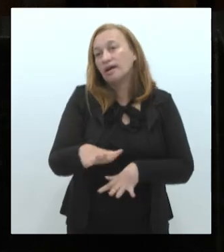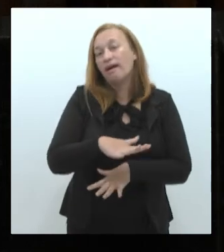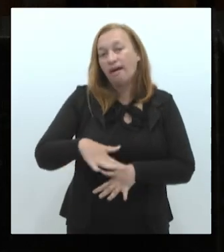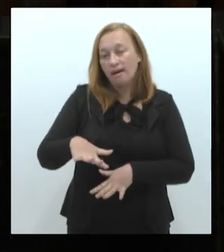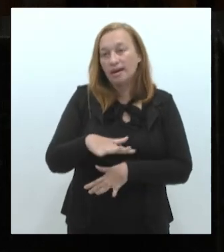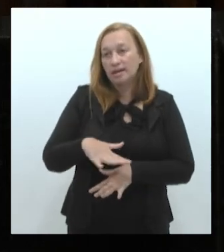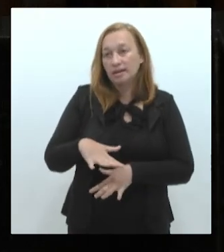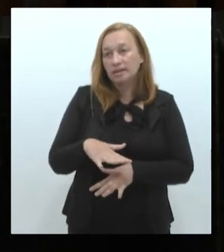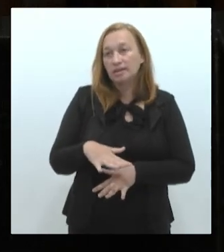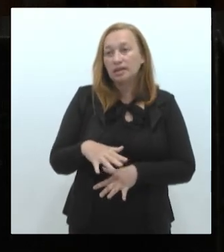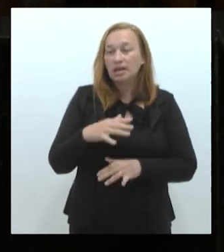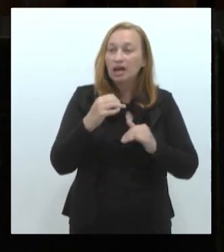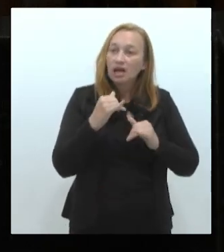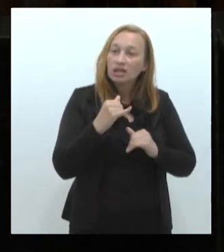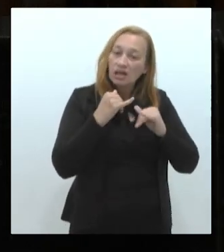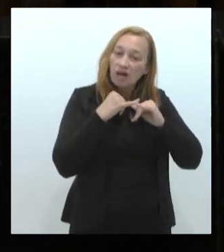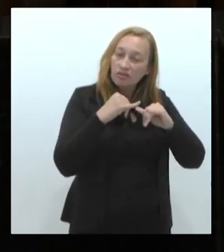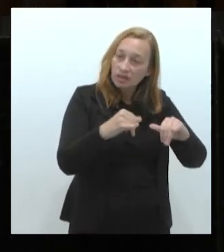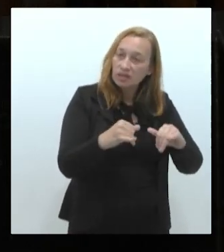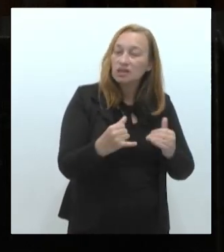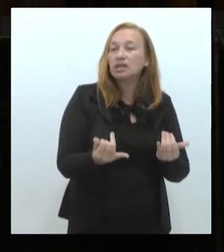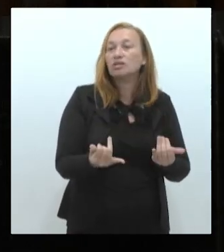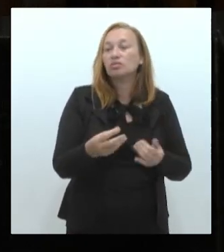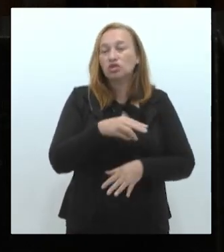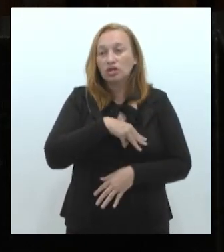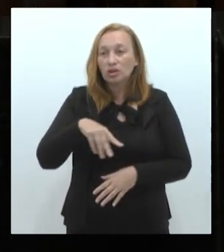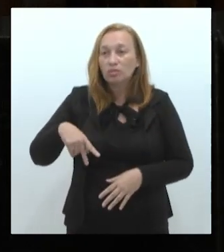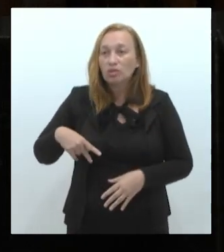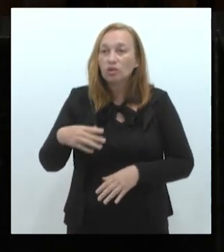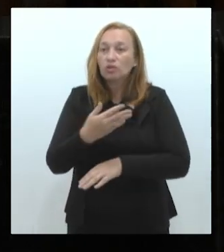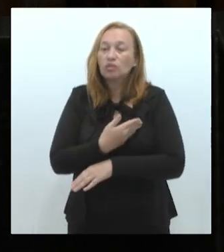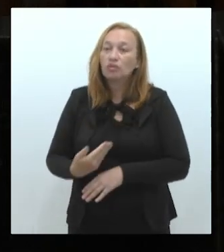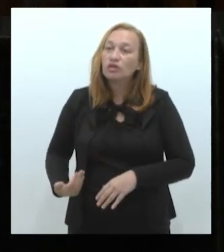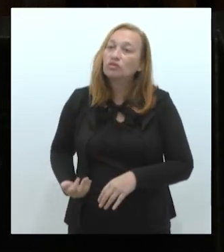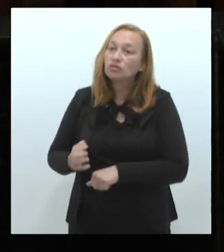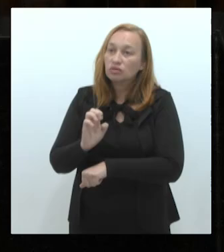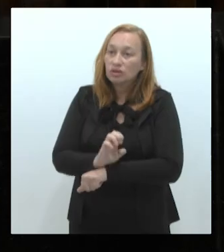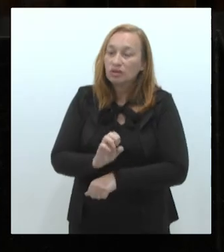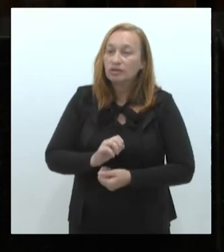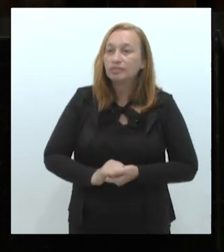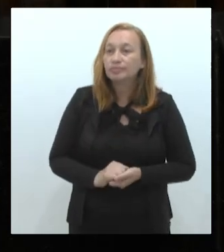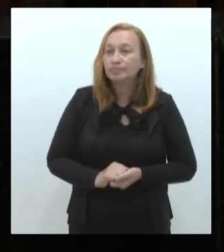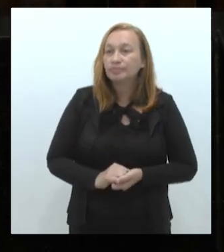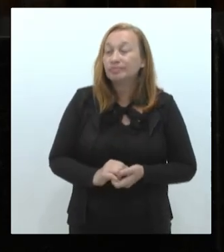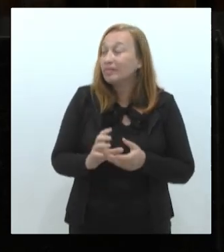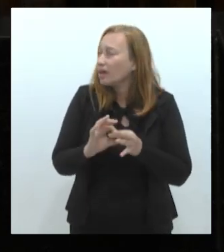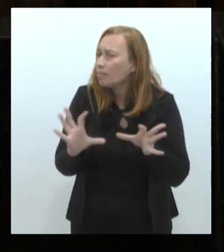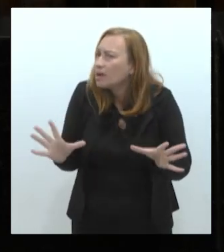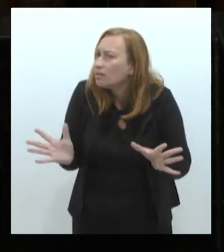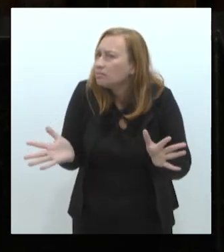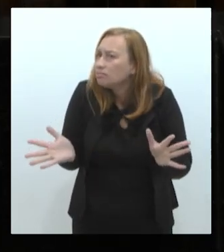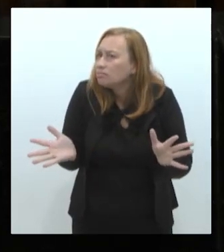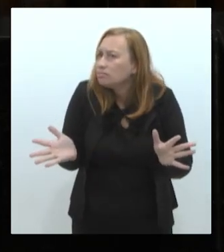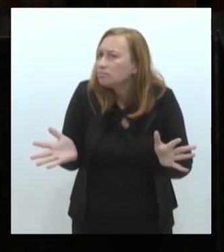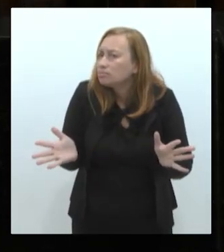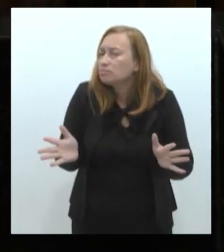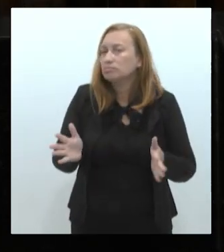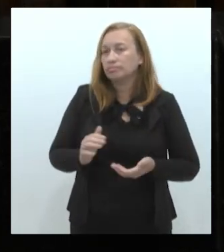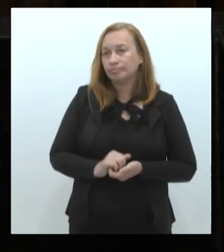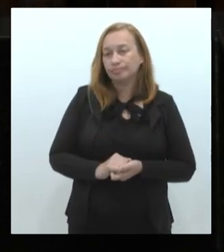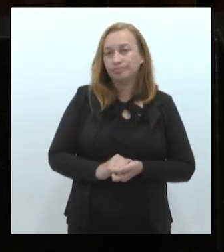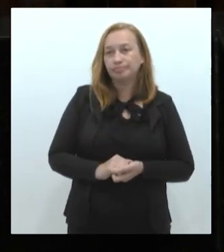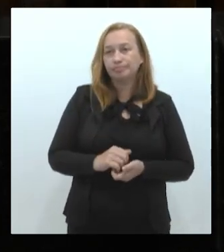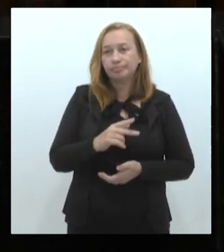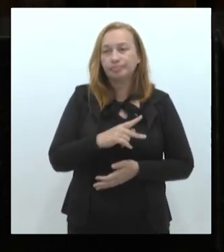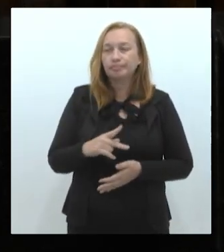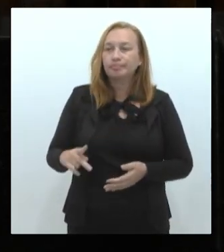Público, a gente faz uma fiscalização mais ostensiva, e o governo do Estado está permitindo. E aí, apresenta